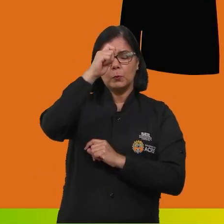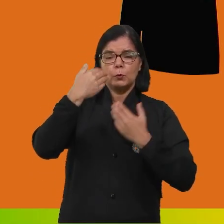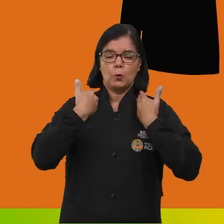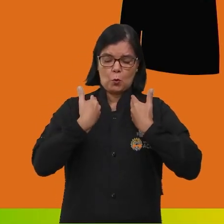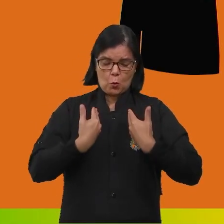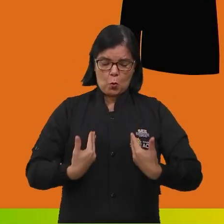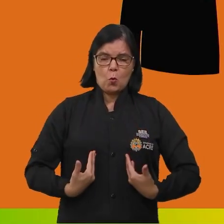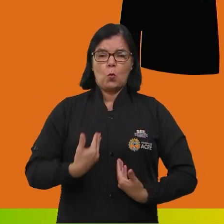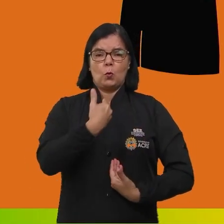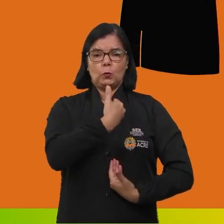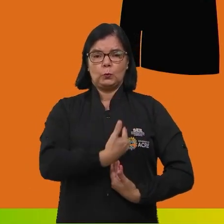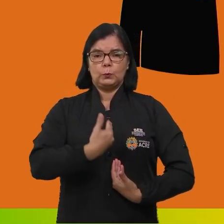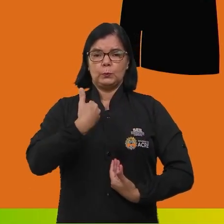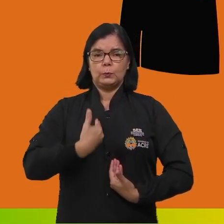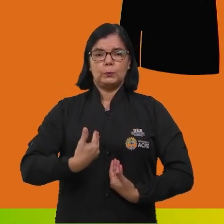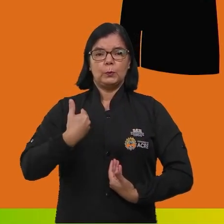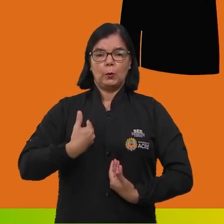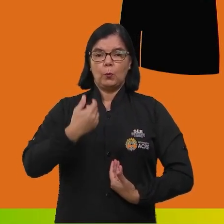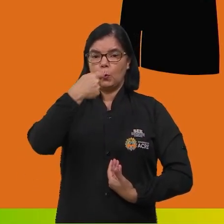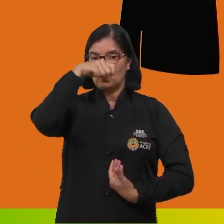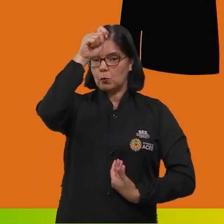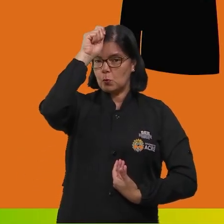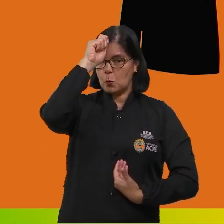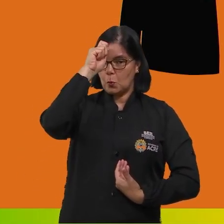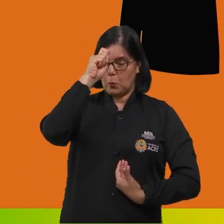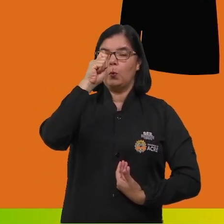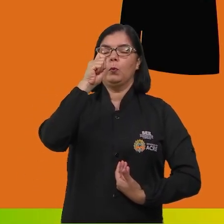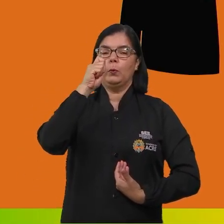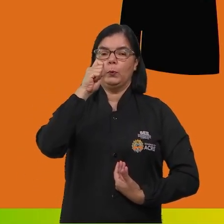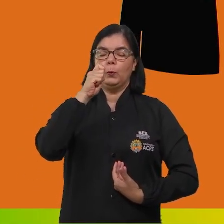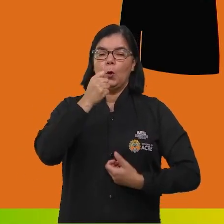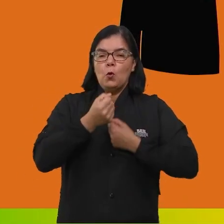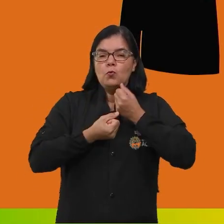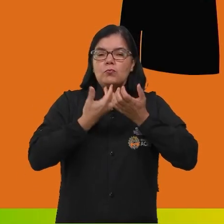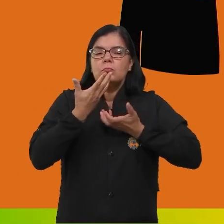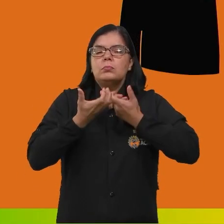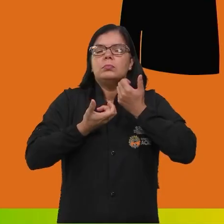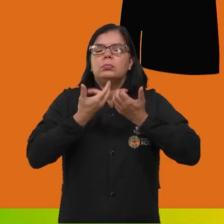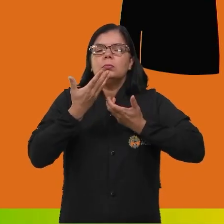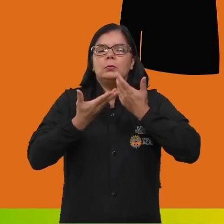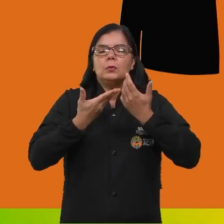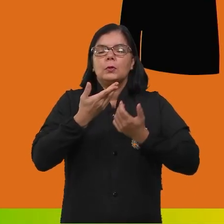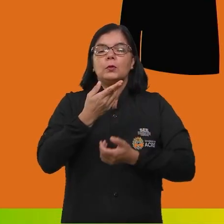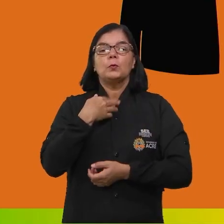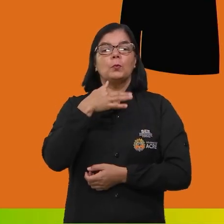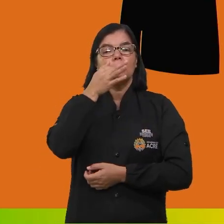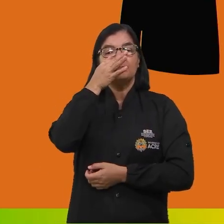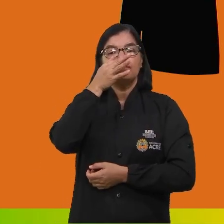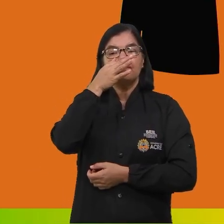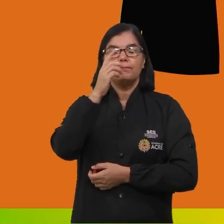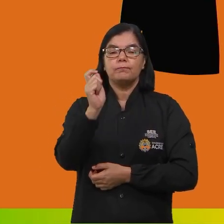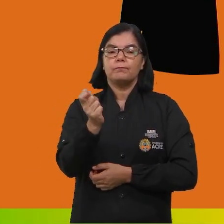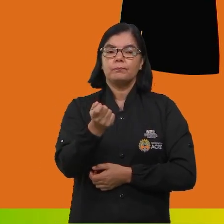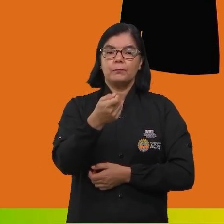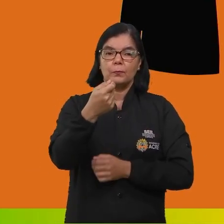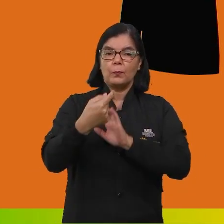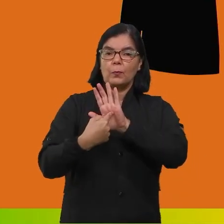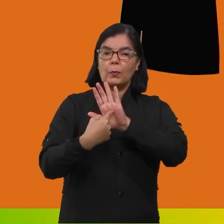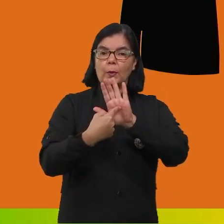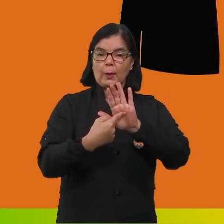camisa listrada e um chapéu de ópera adornado com uma flor. Então, a gente tem aí uma